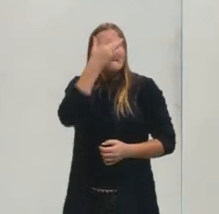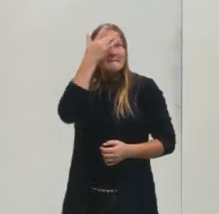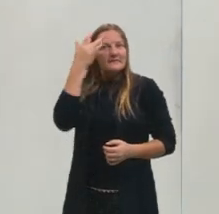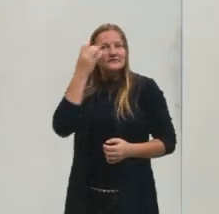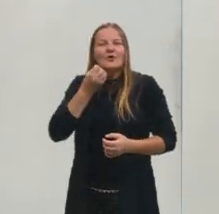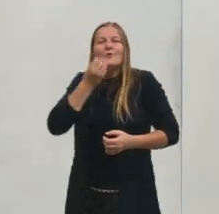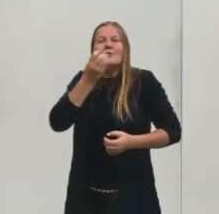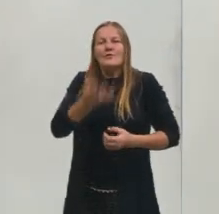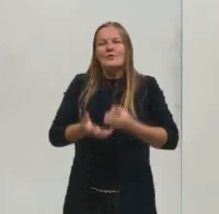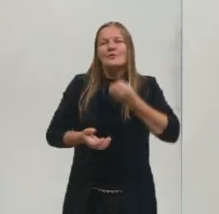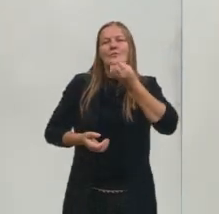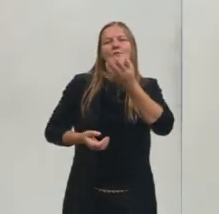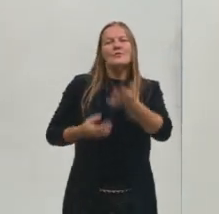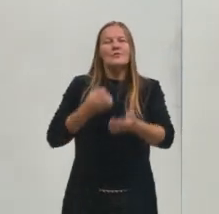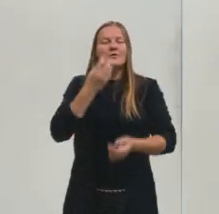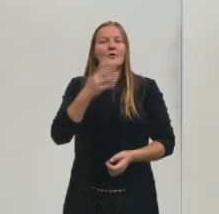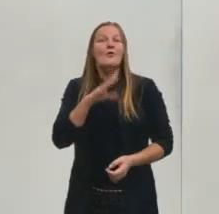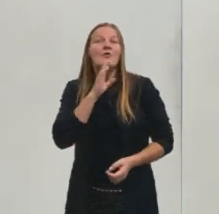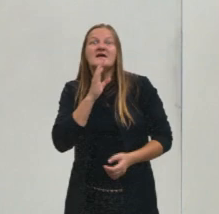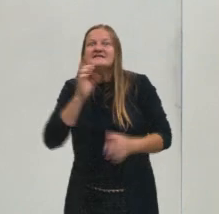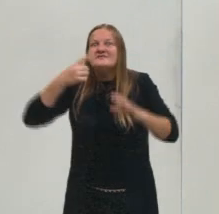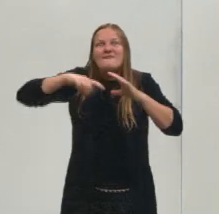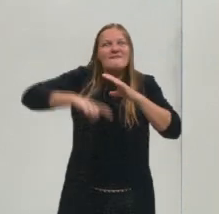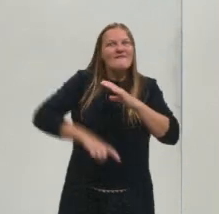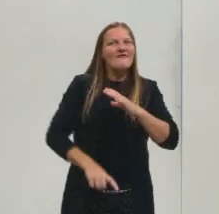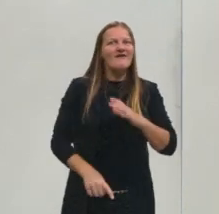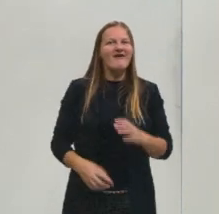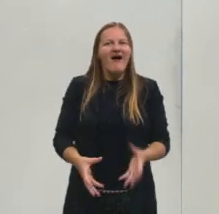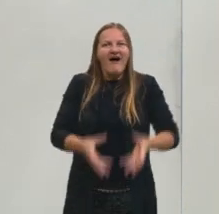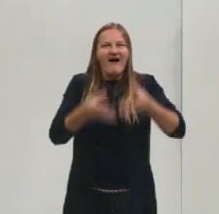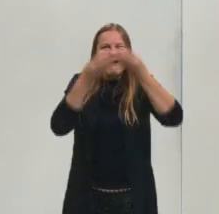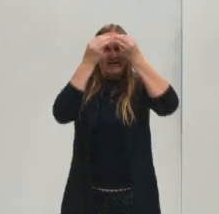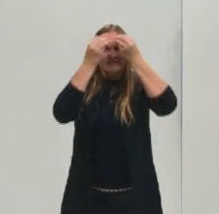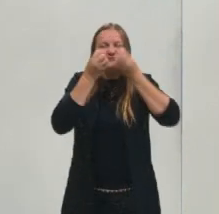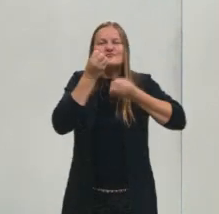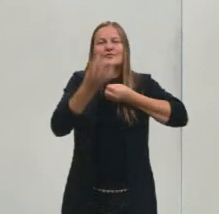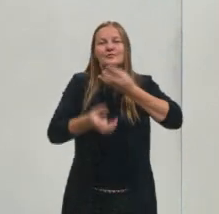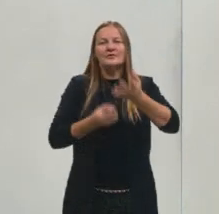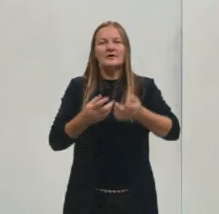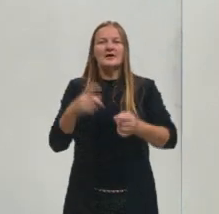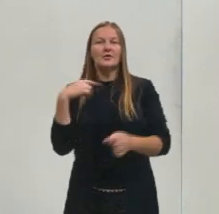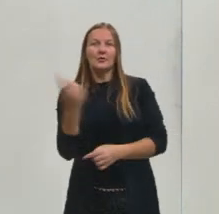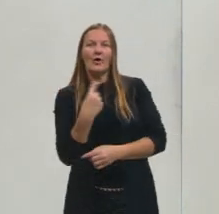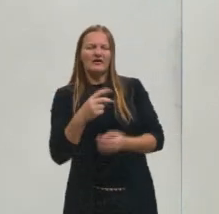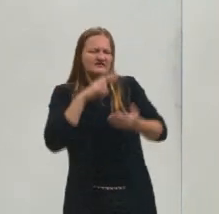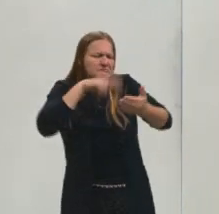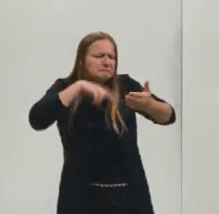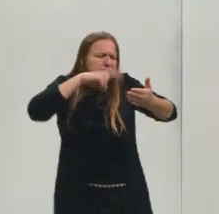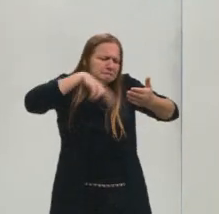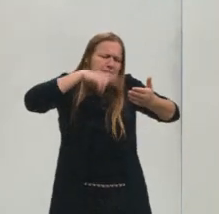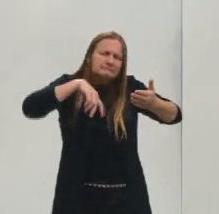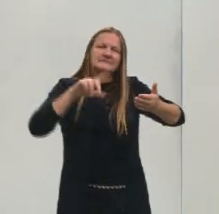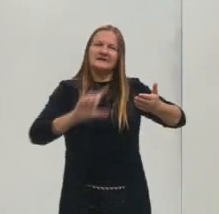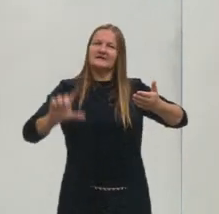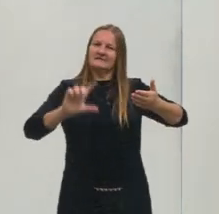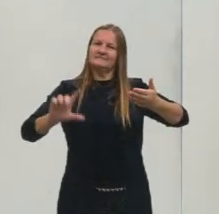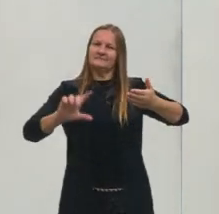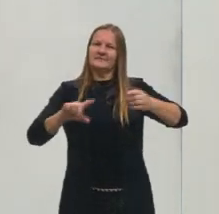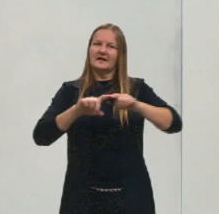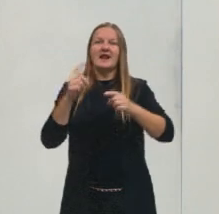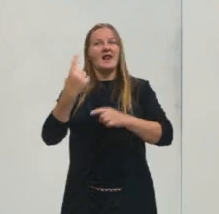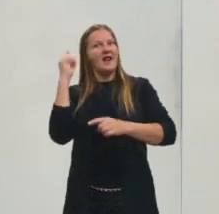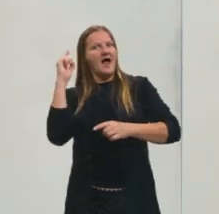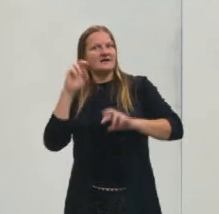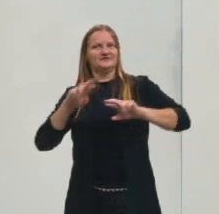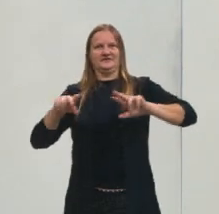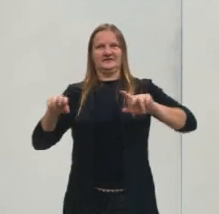pessoas aí as pessoas conheciam os versos de cor então para gente é uma tradição literária mas para eles fazer a parte da